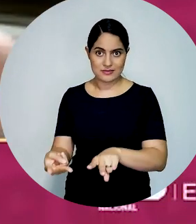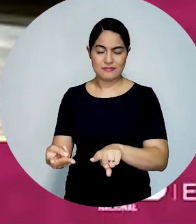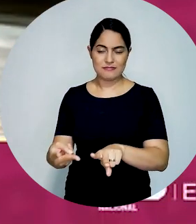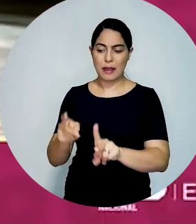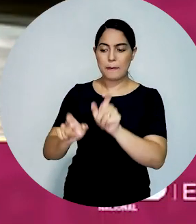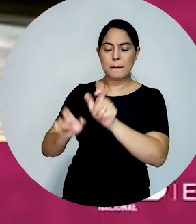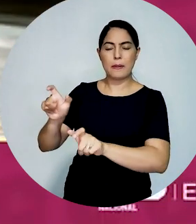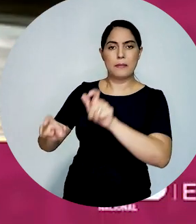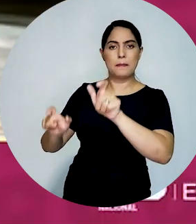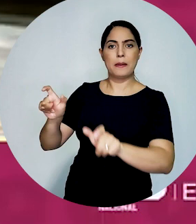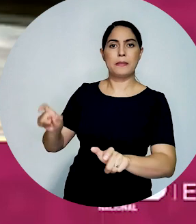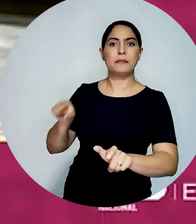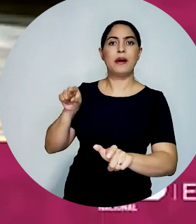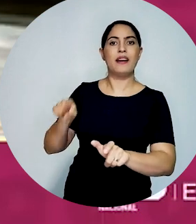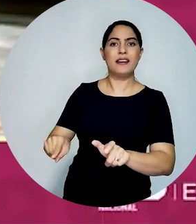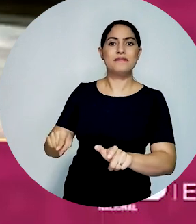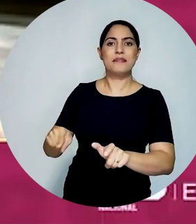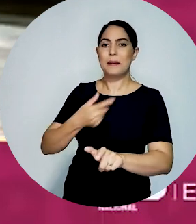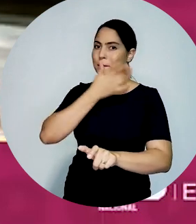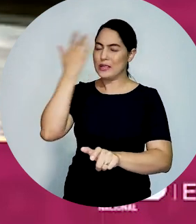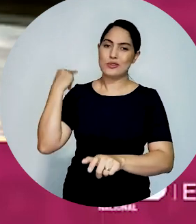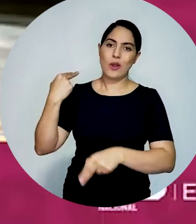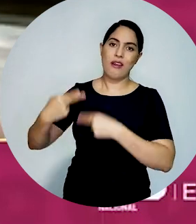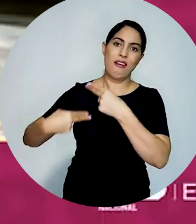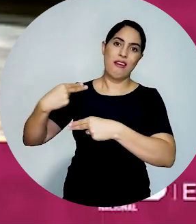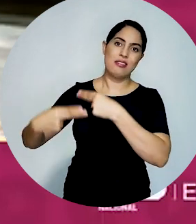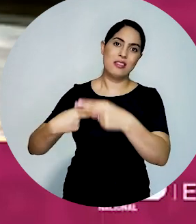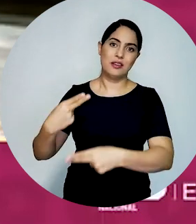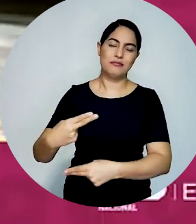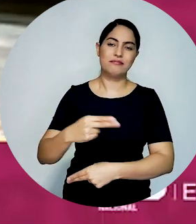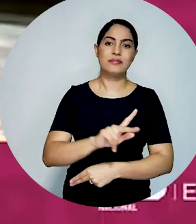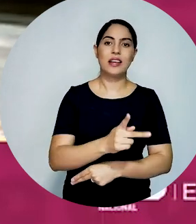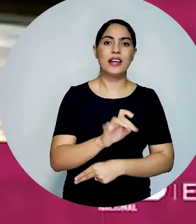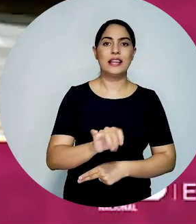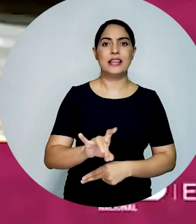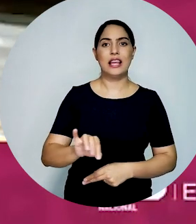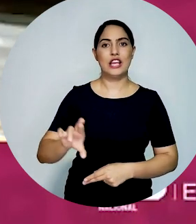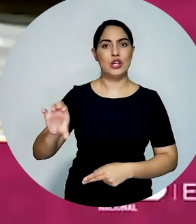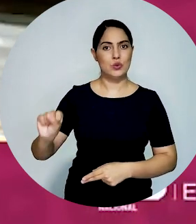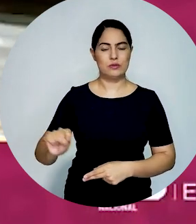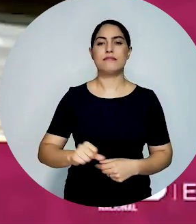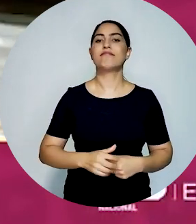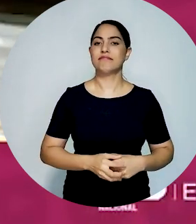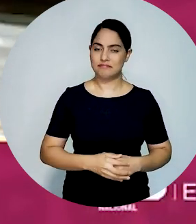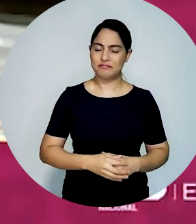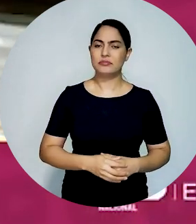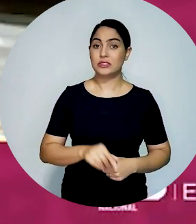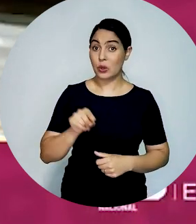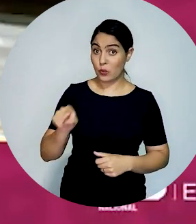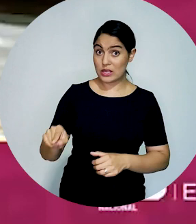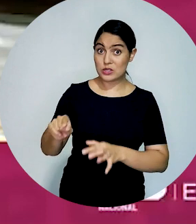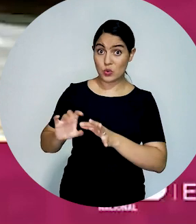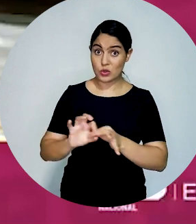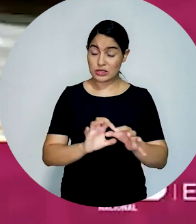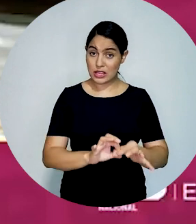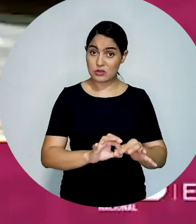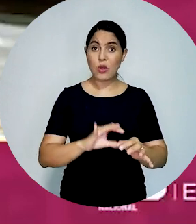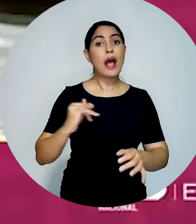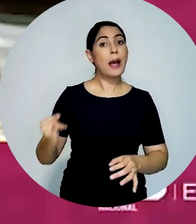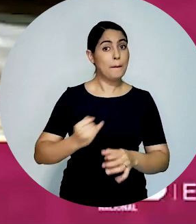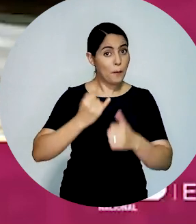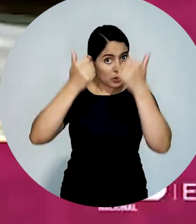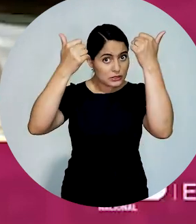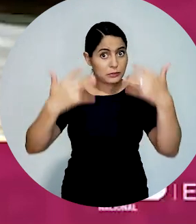formalidade para as pessoas que são tidas como o quê? Os herdeiros. Tá? Isso é muito importante. Então,